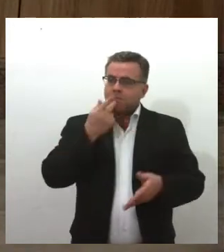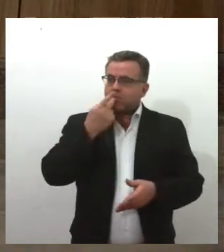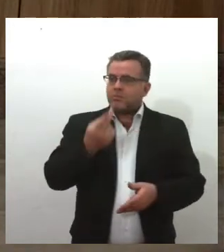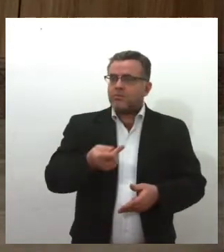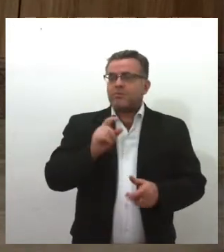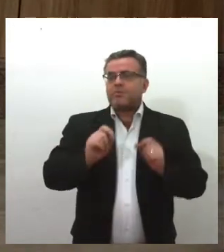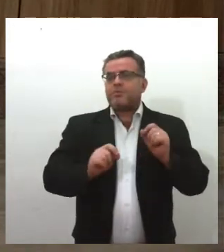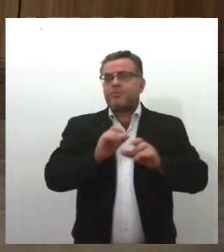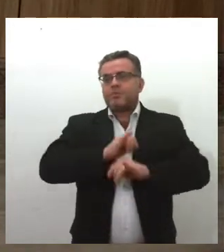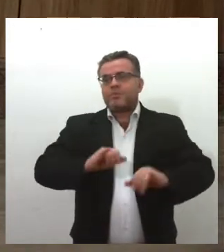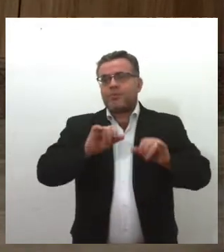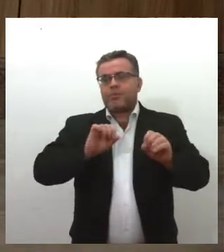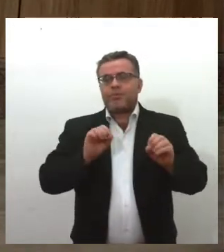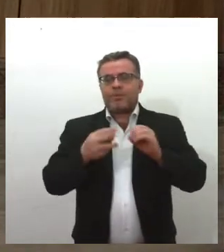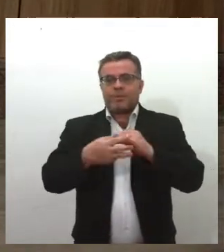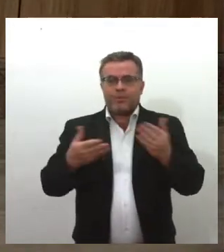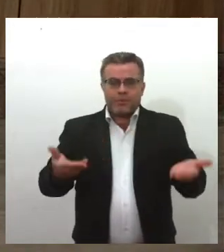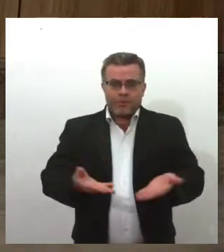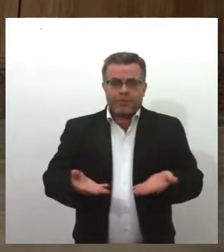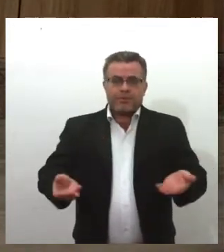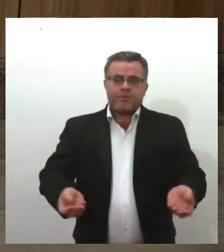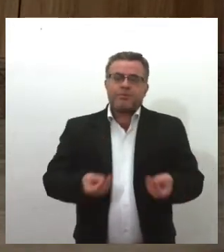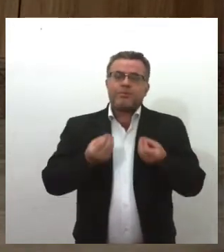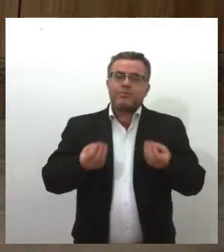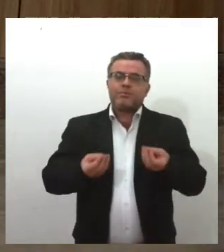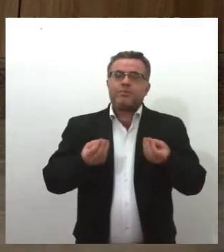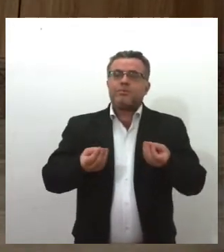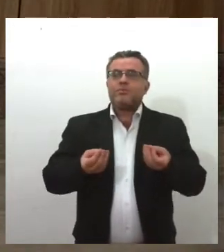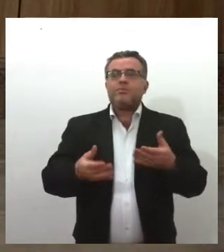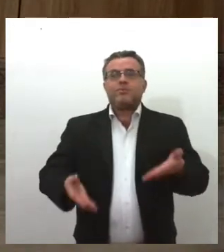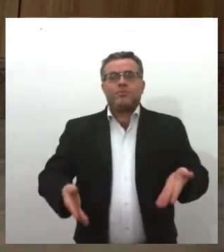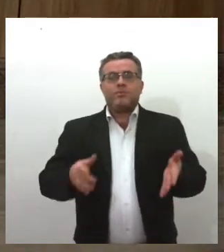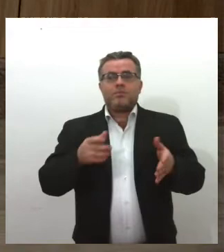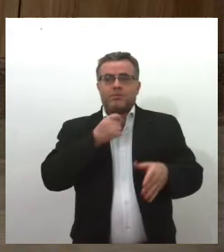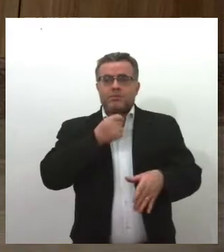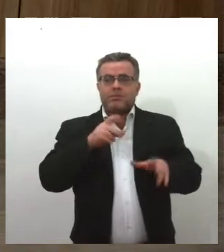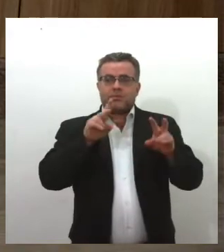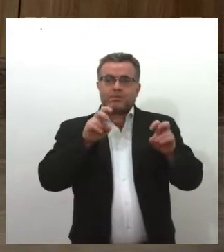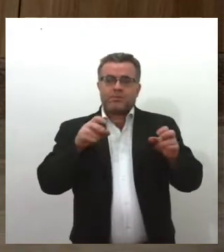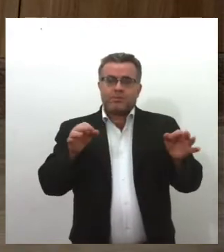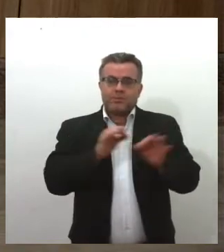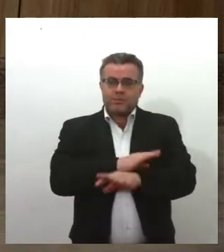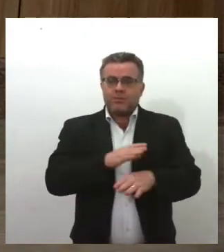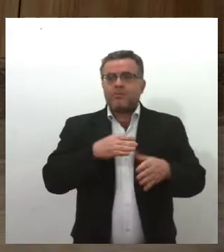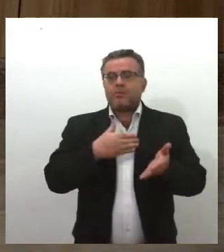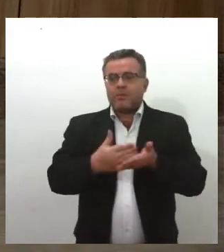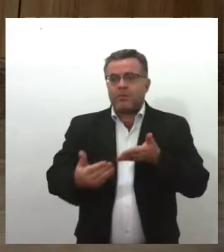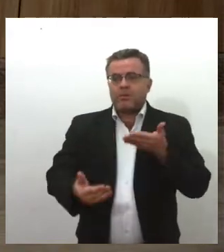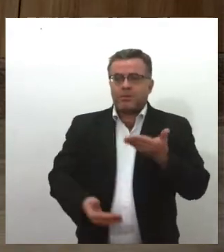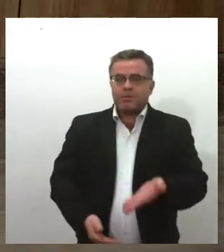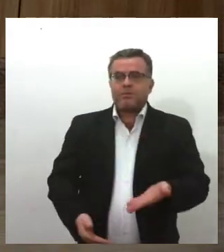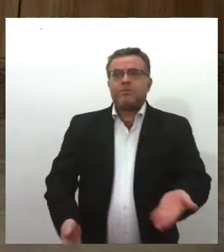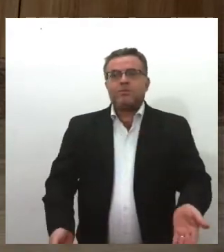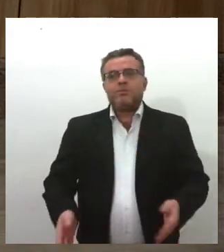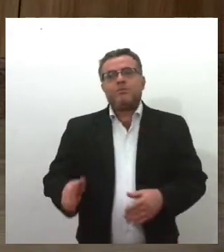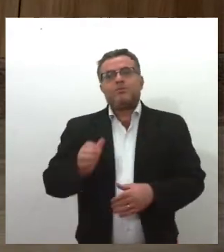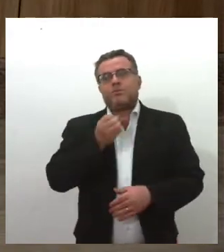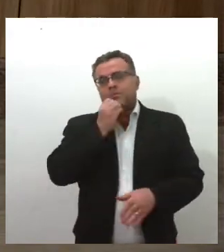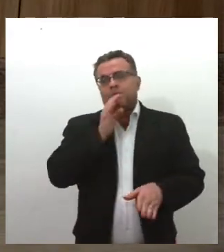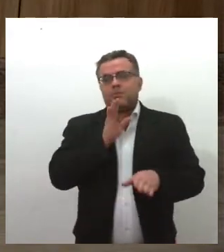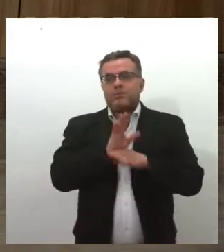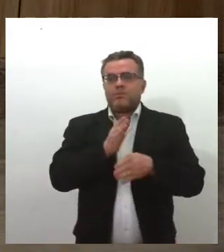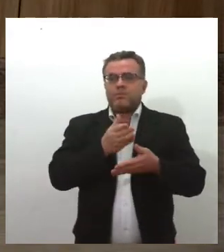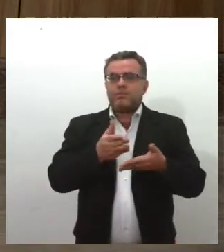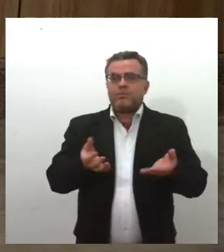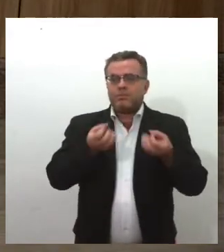os destaques do Alésia Notícia, que começa logo após o Além da Pauta. Valquíria Miron, boa tarde, seja bem-vinda, boa